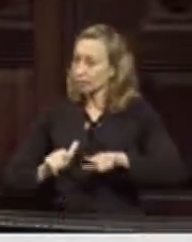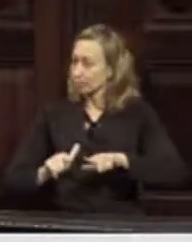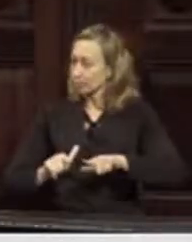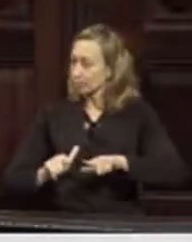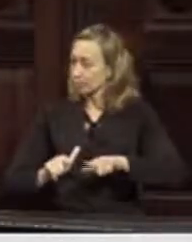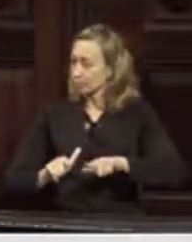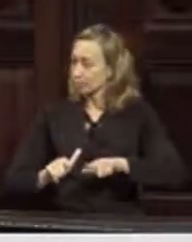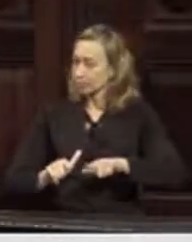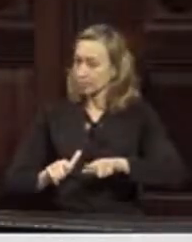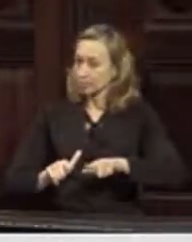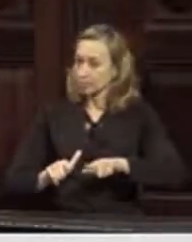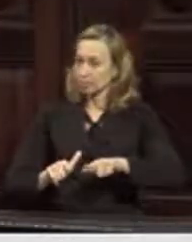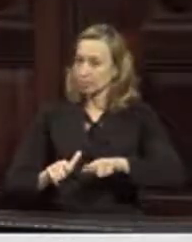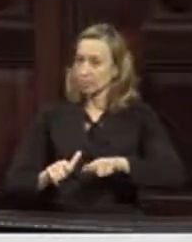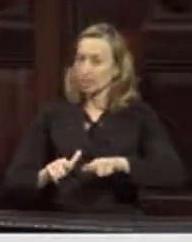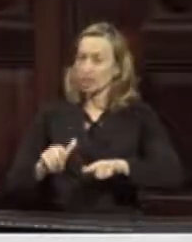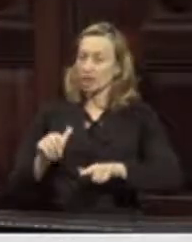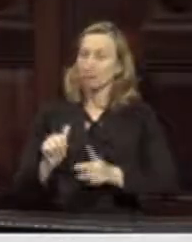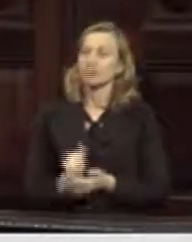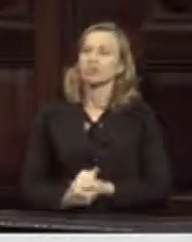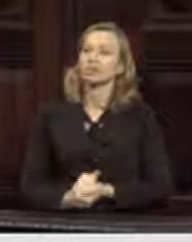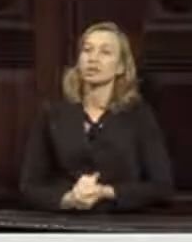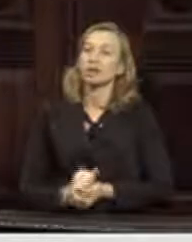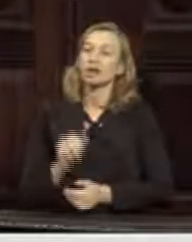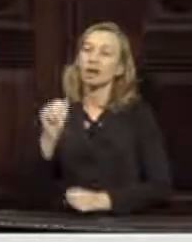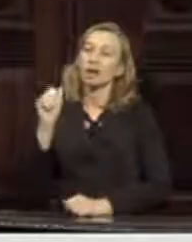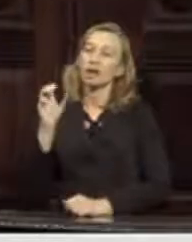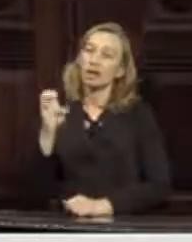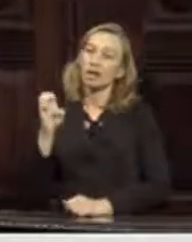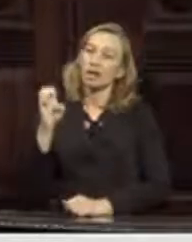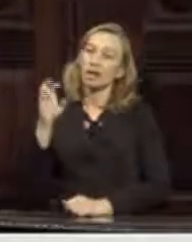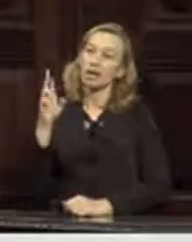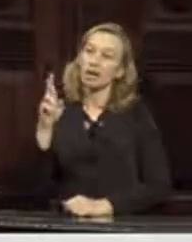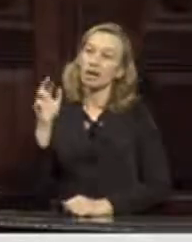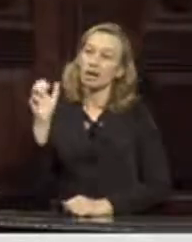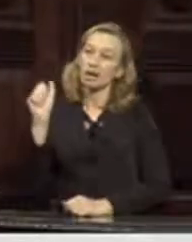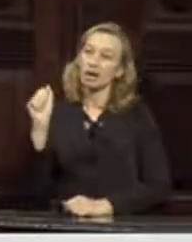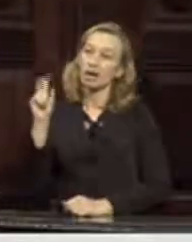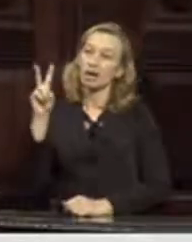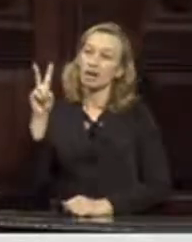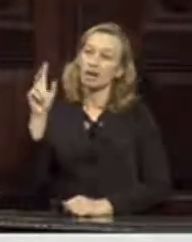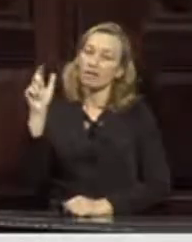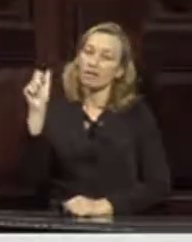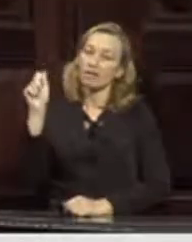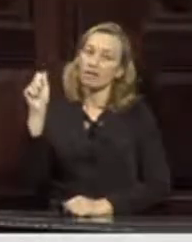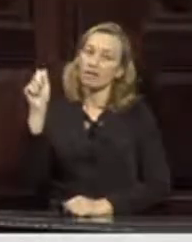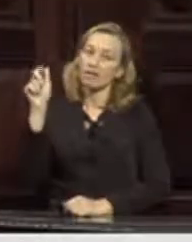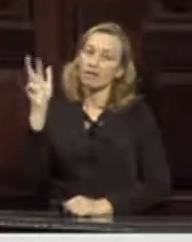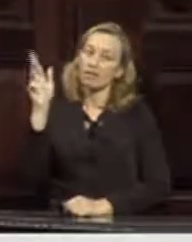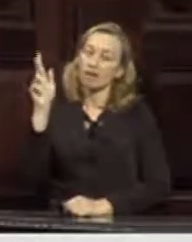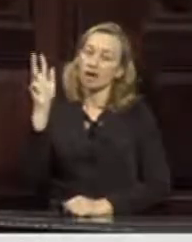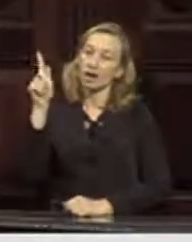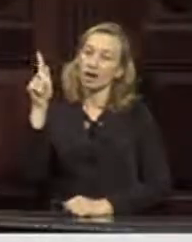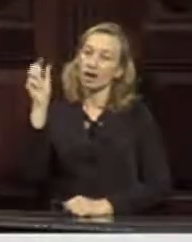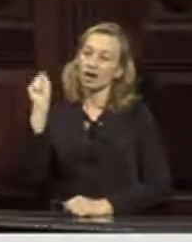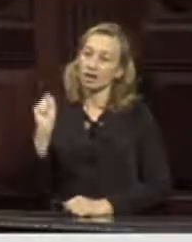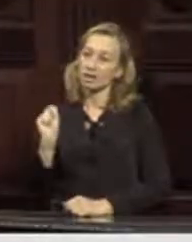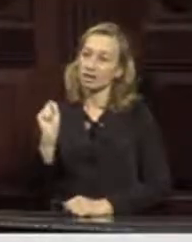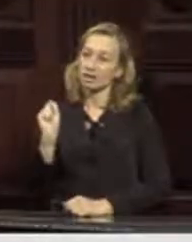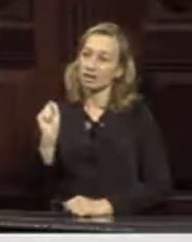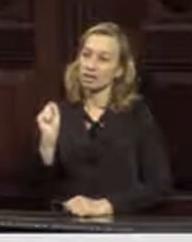construção da Era Vargas. Era Vargas que consagrou tantos direitos à classe trabalhadora,